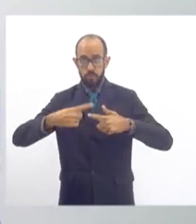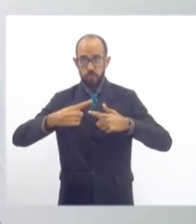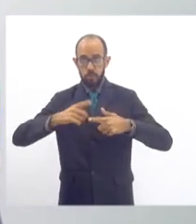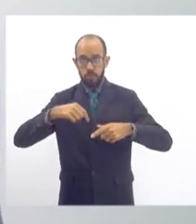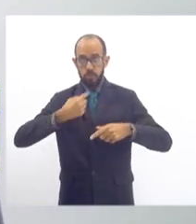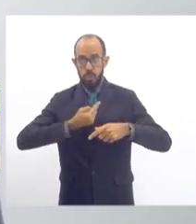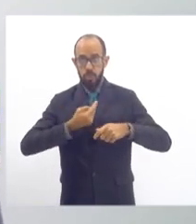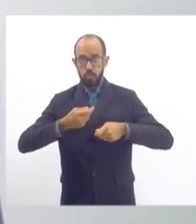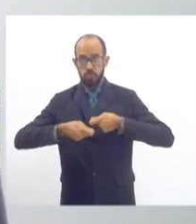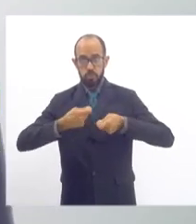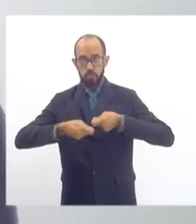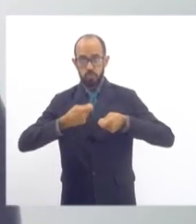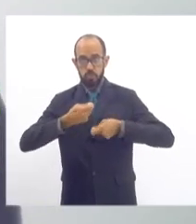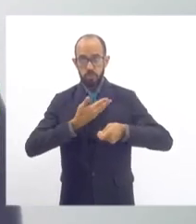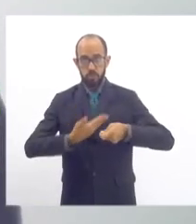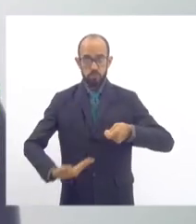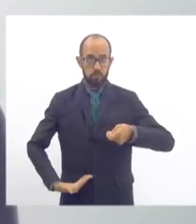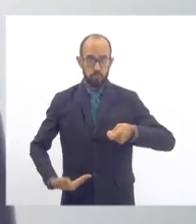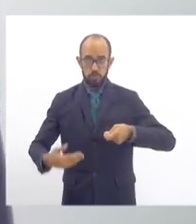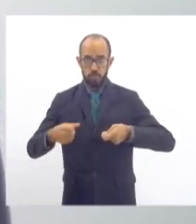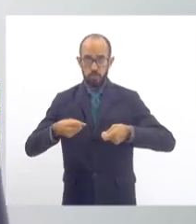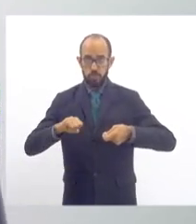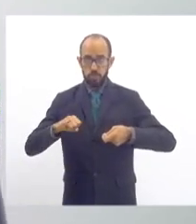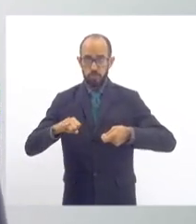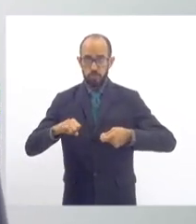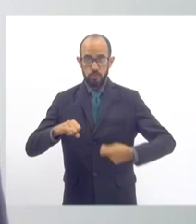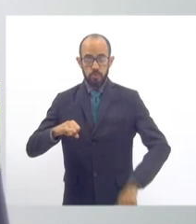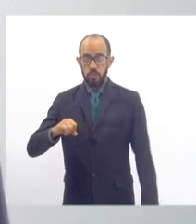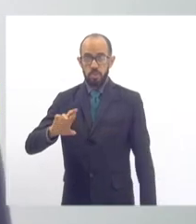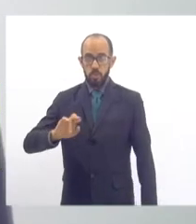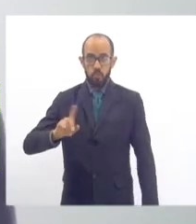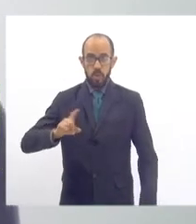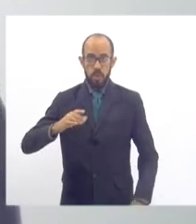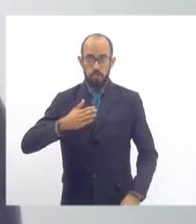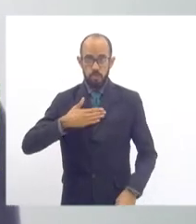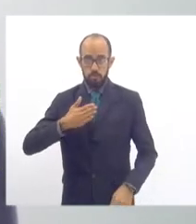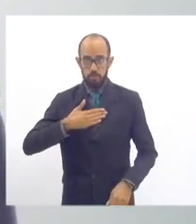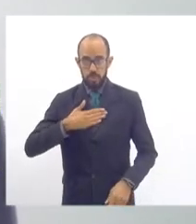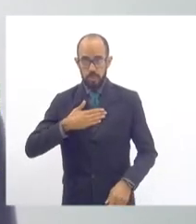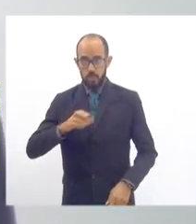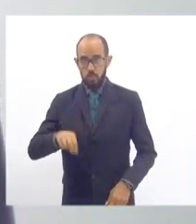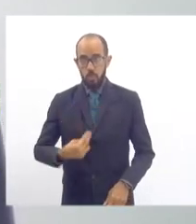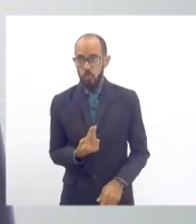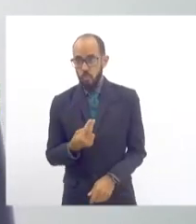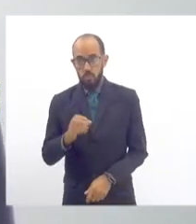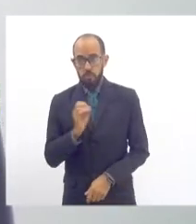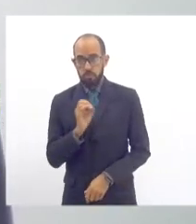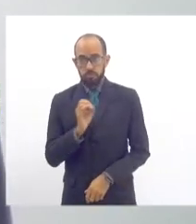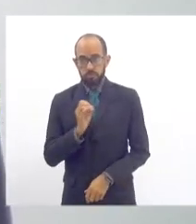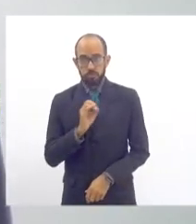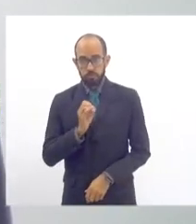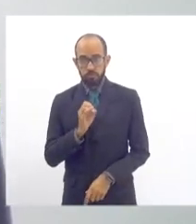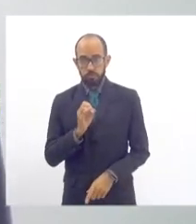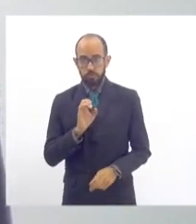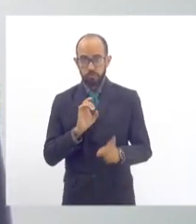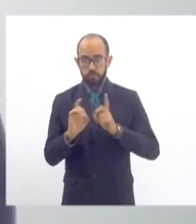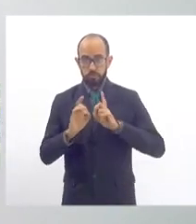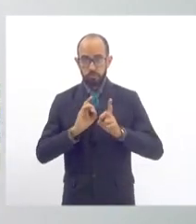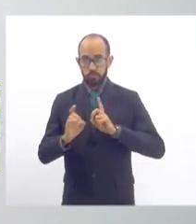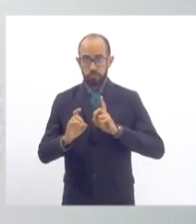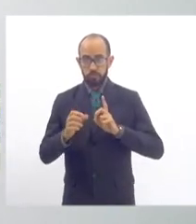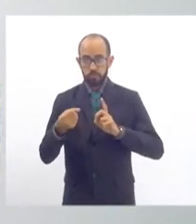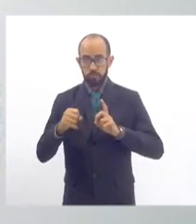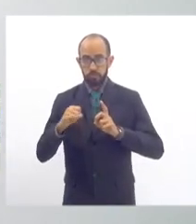públicos. Se você... Não cabe a mim, não cabe a ninguém aqui discutir se